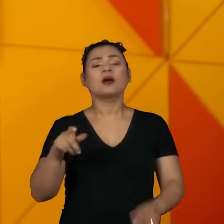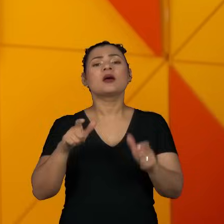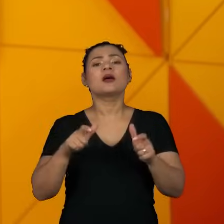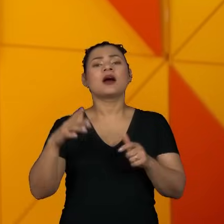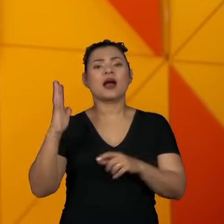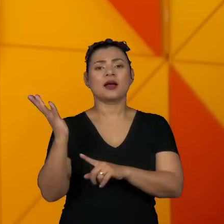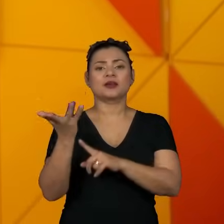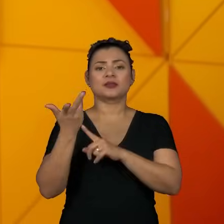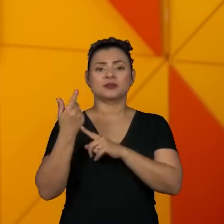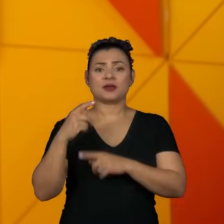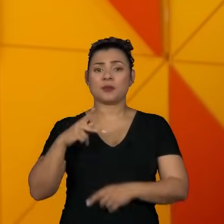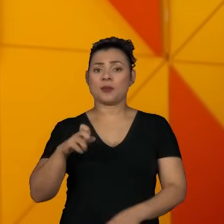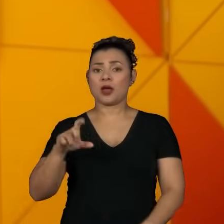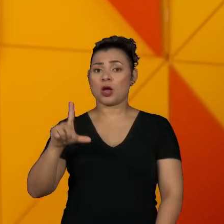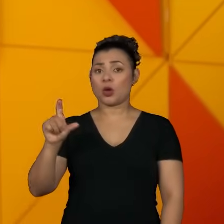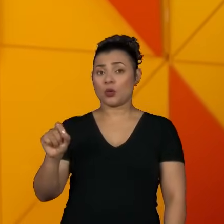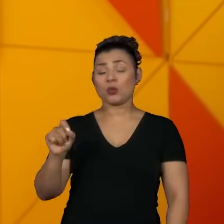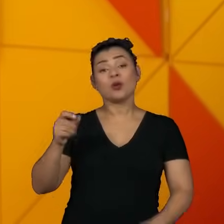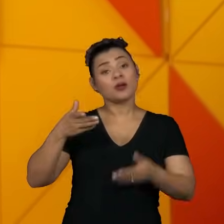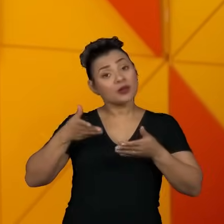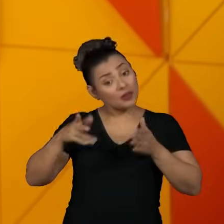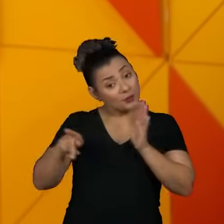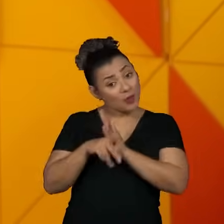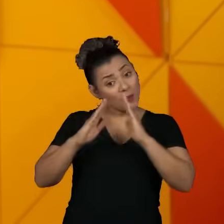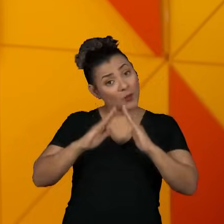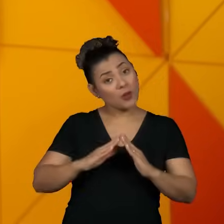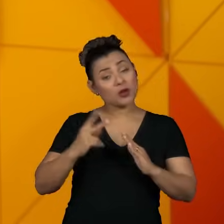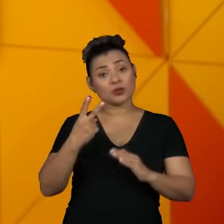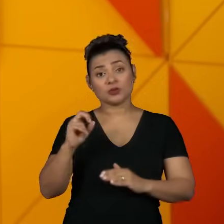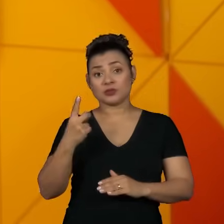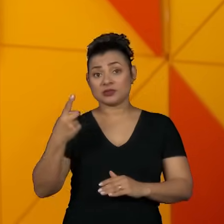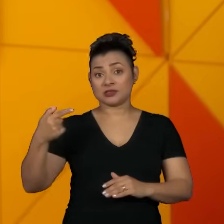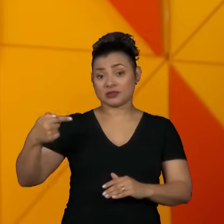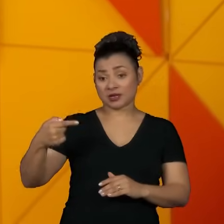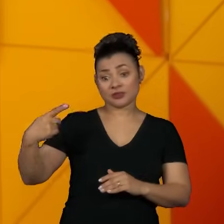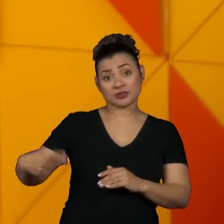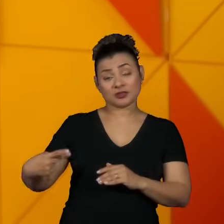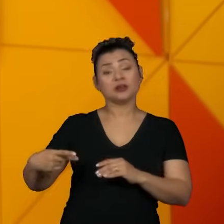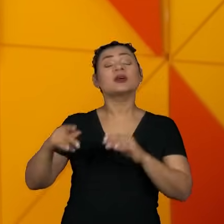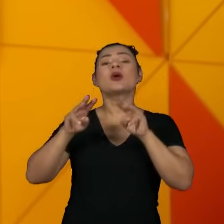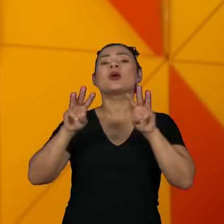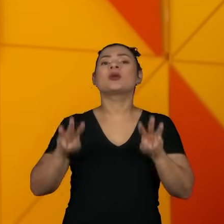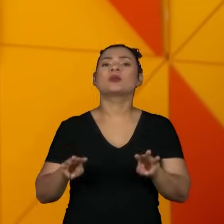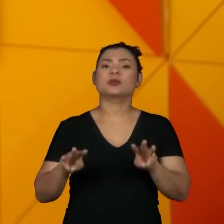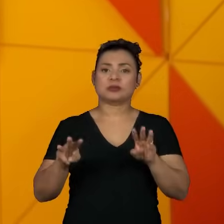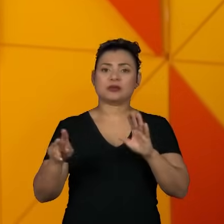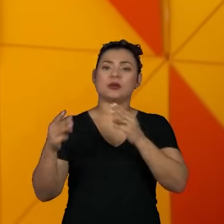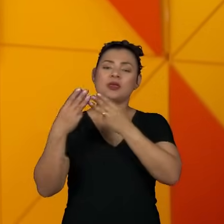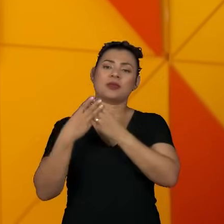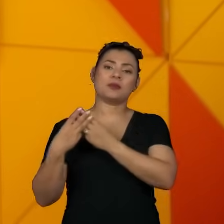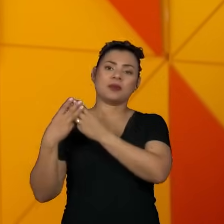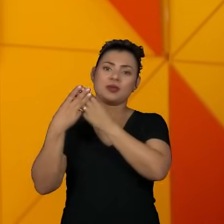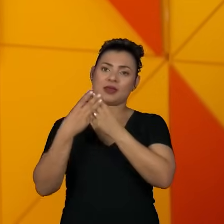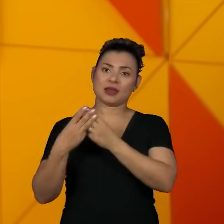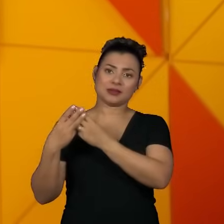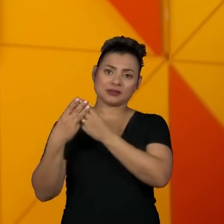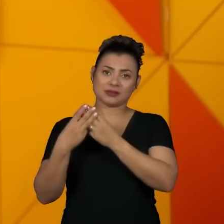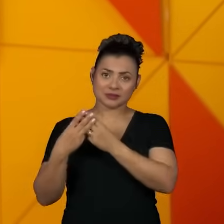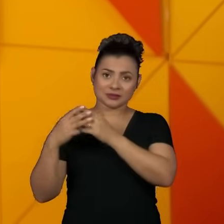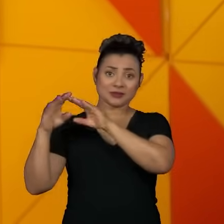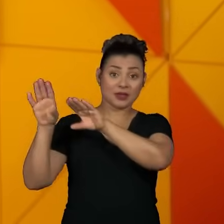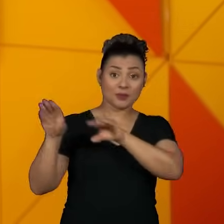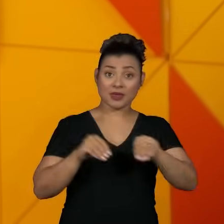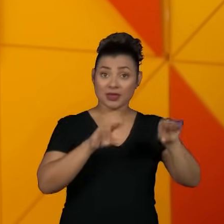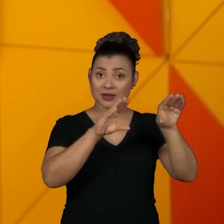Chavonga reside aqui em São Paulo desde 2017. E ele está em cartaz no Museu da Imigração com a exposição Onde o Arco-Íris